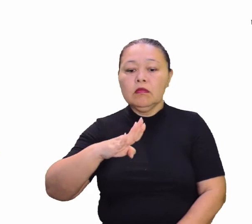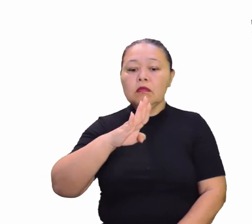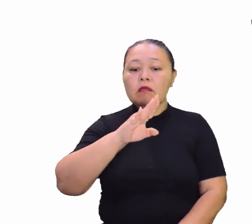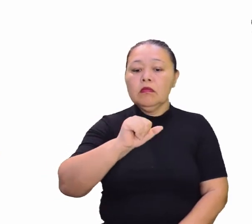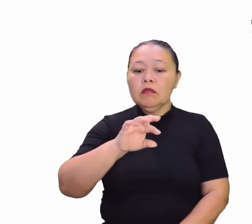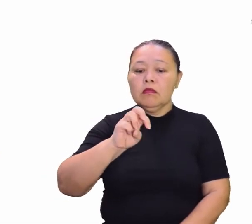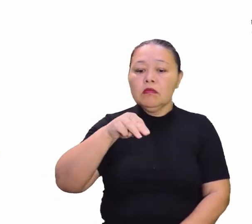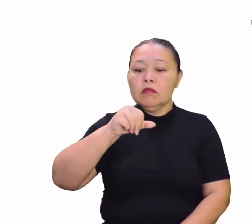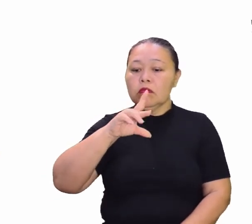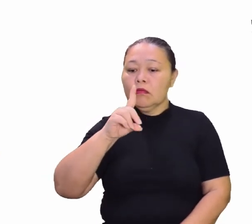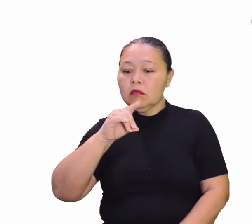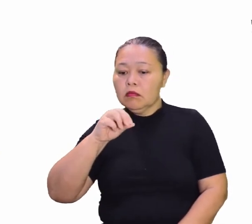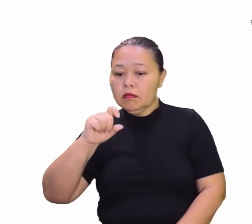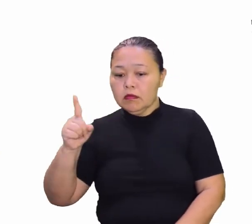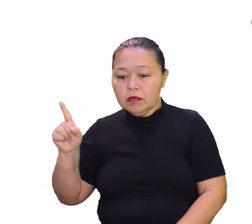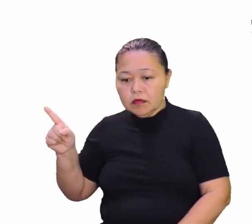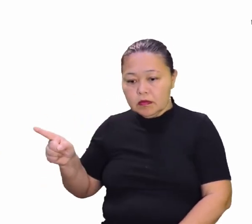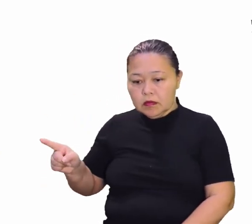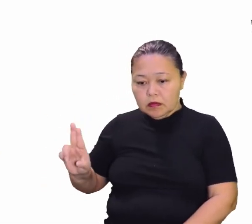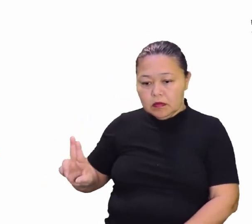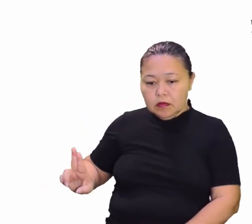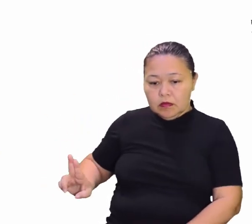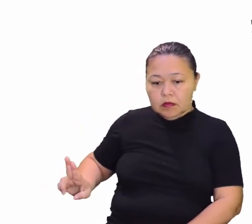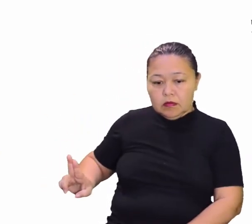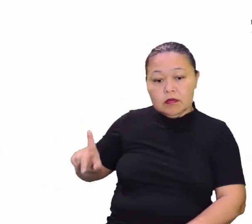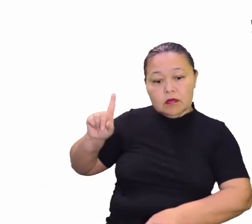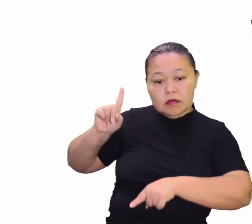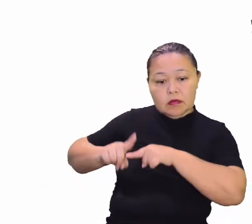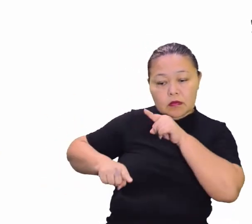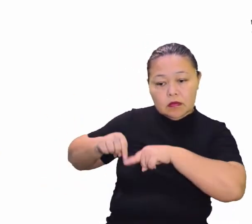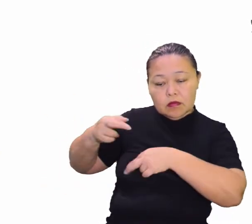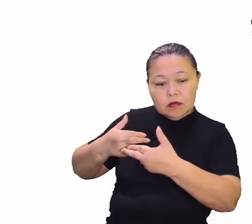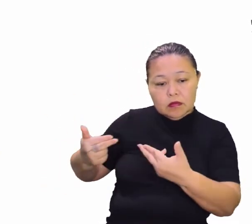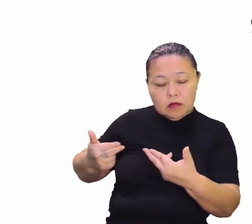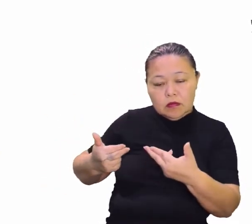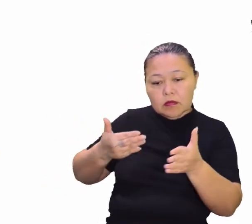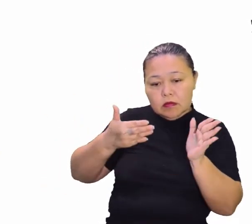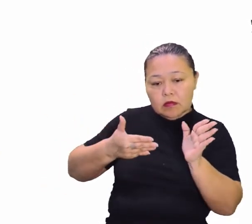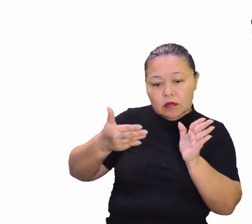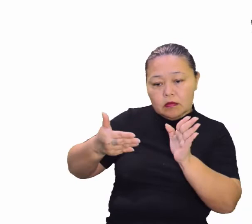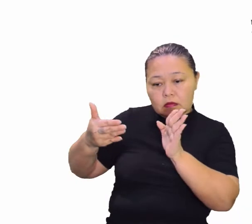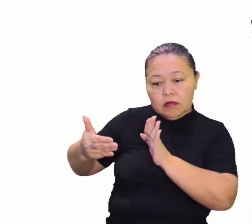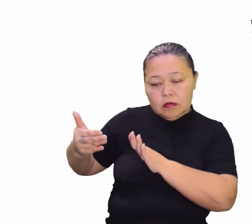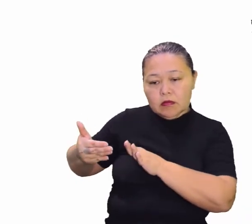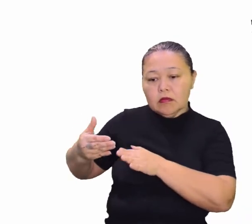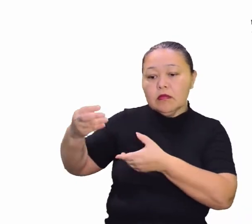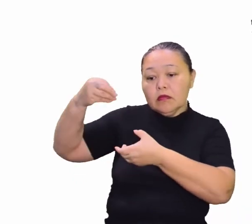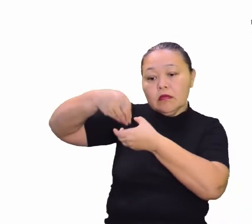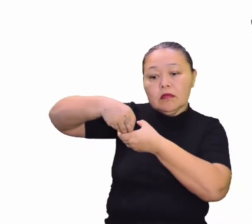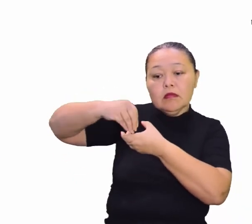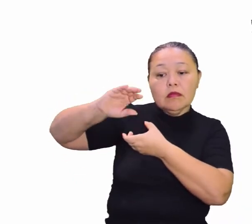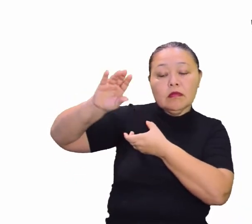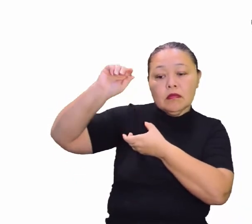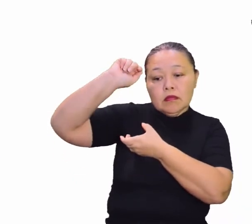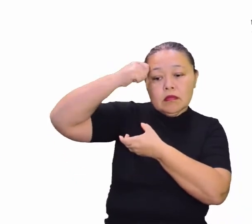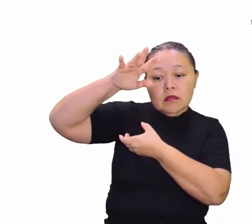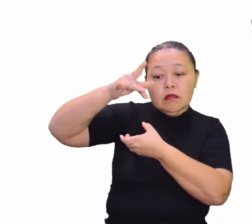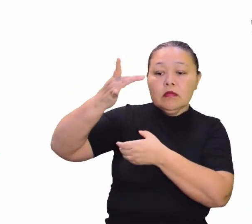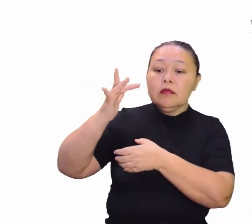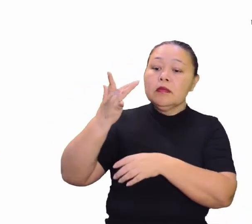Pedro de Covilhã, e os produtos aí em cada parte do continente africano: